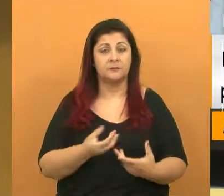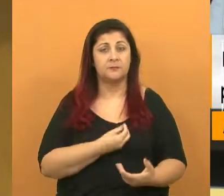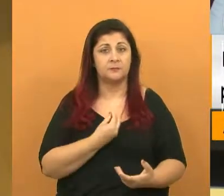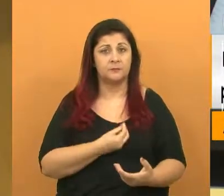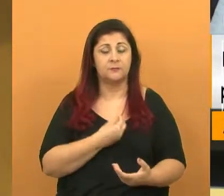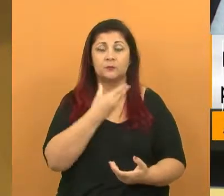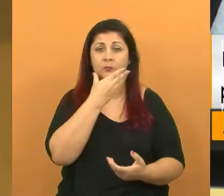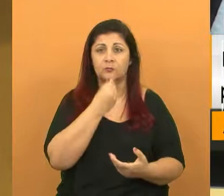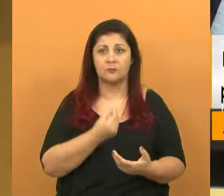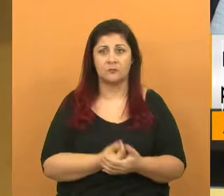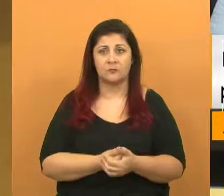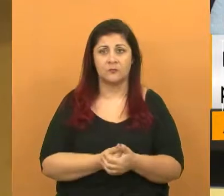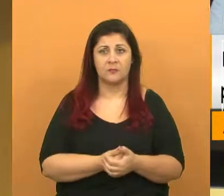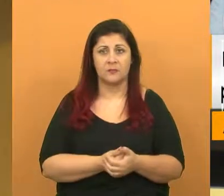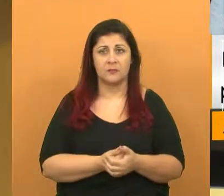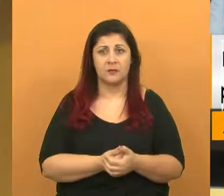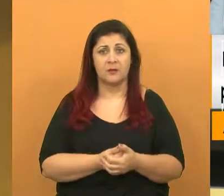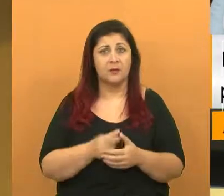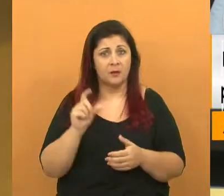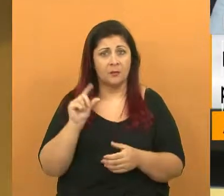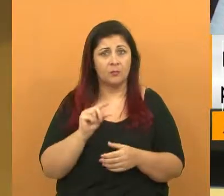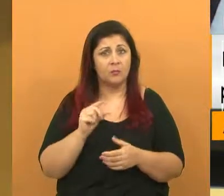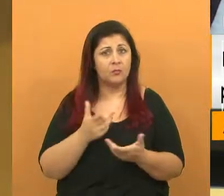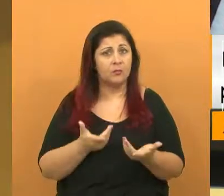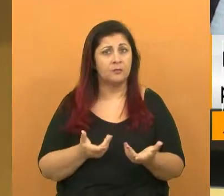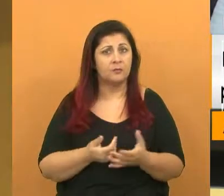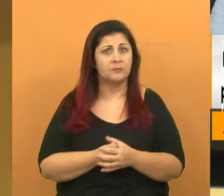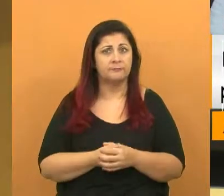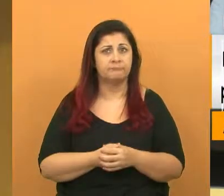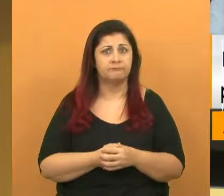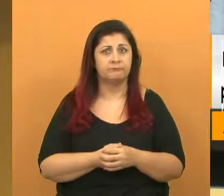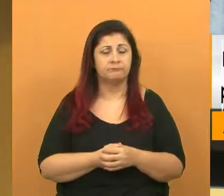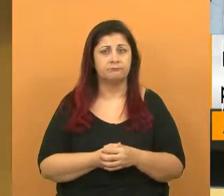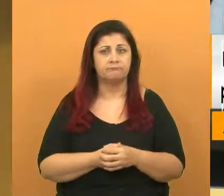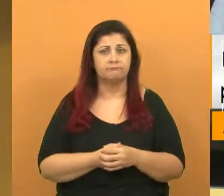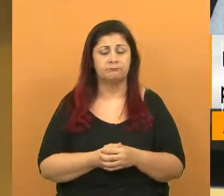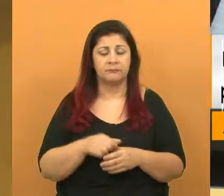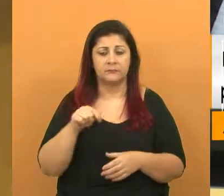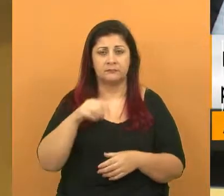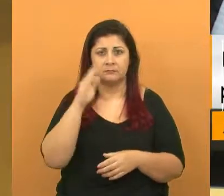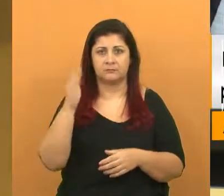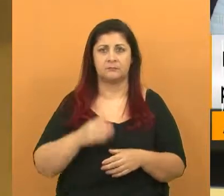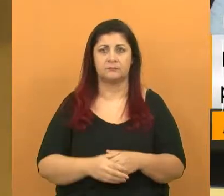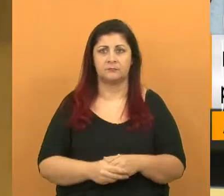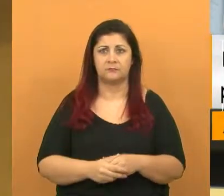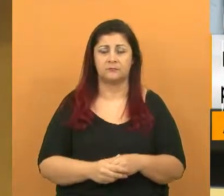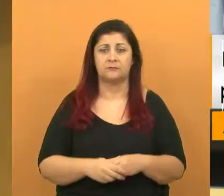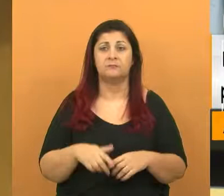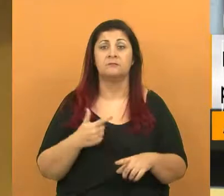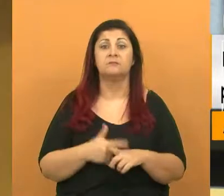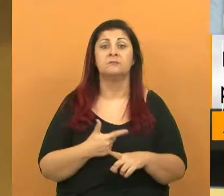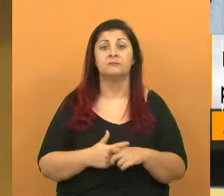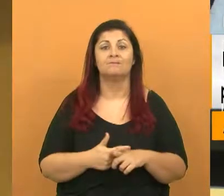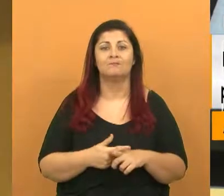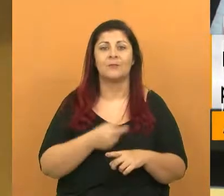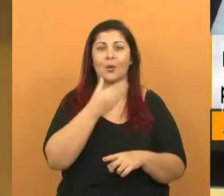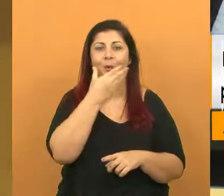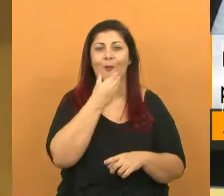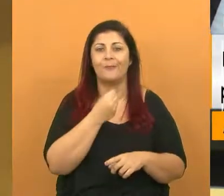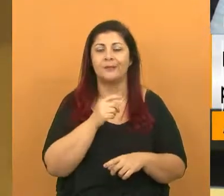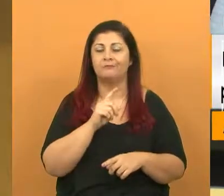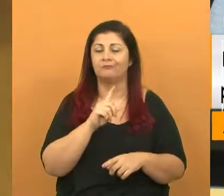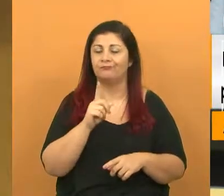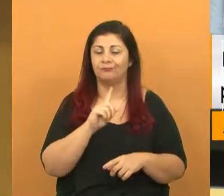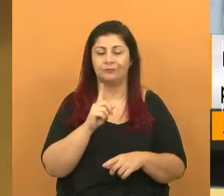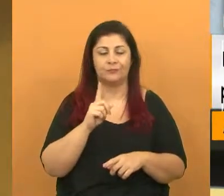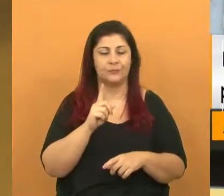homem é muito menor do que da mulher no nosso país, justamente porque os homens não se